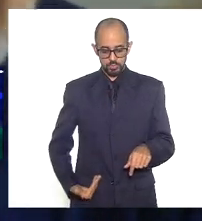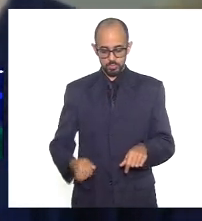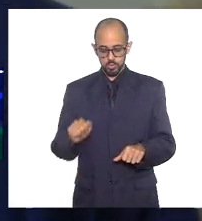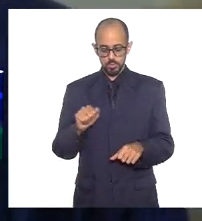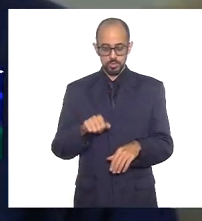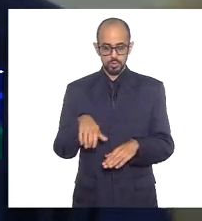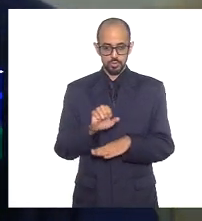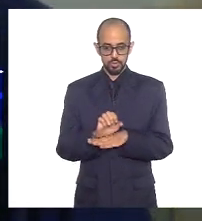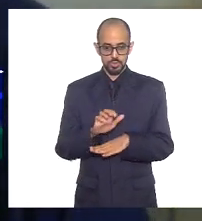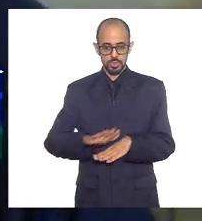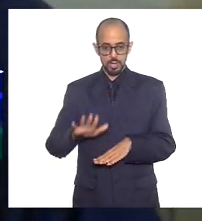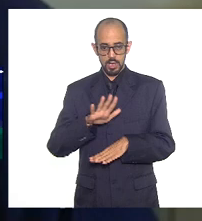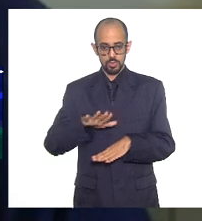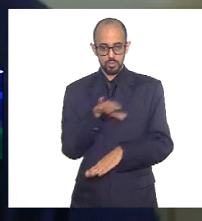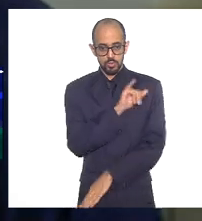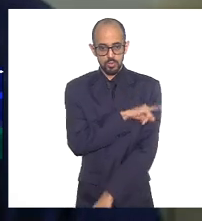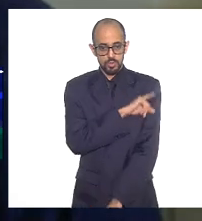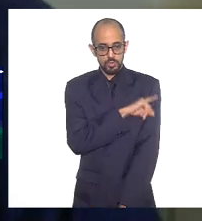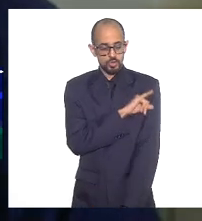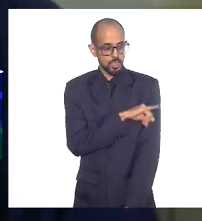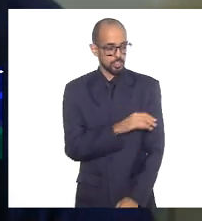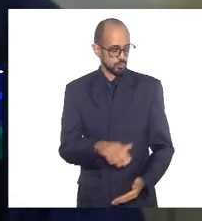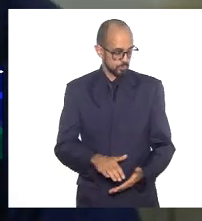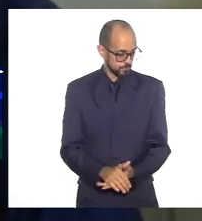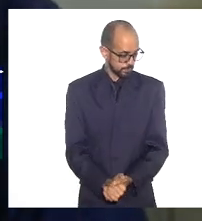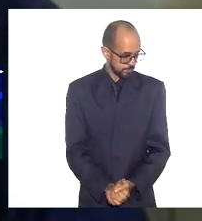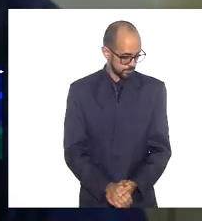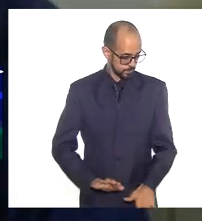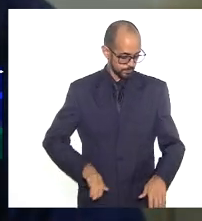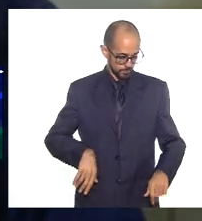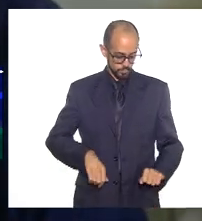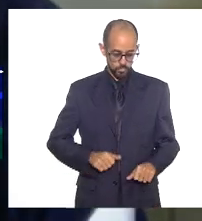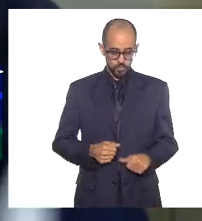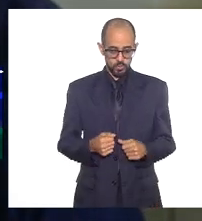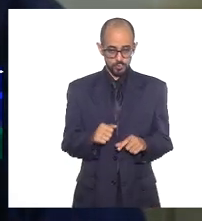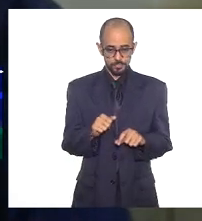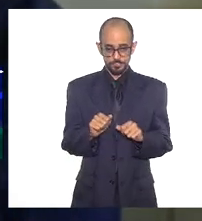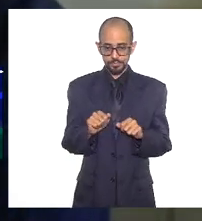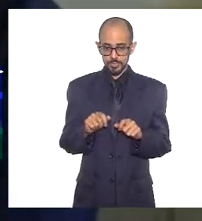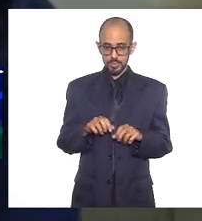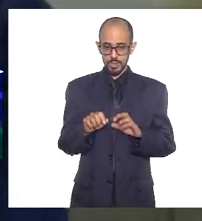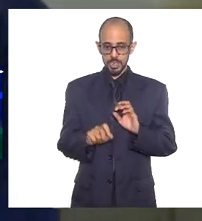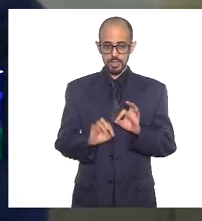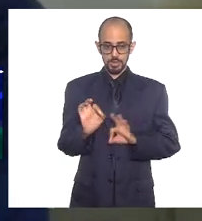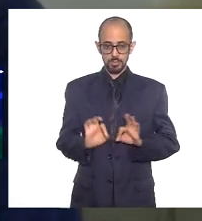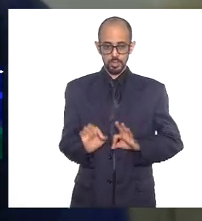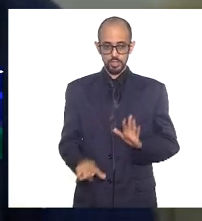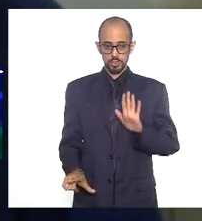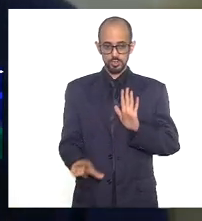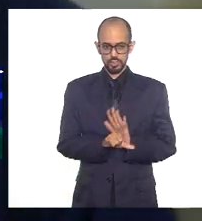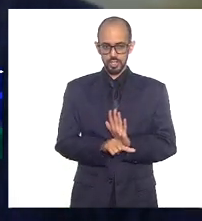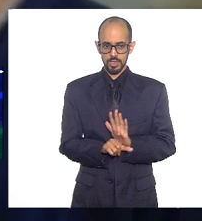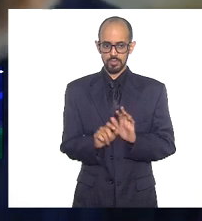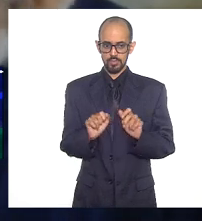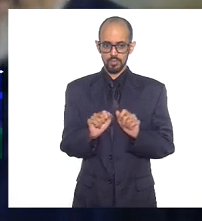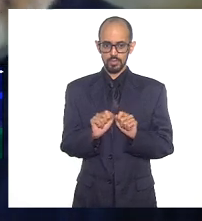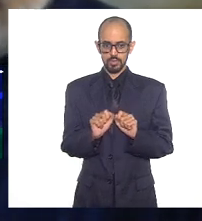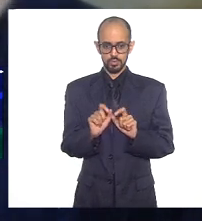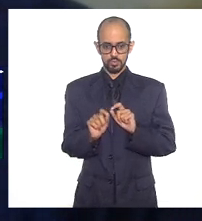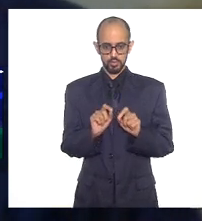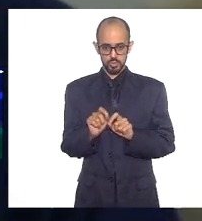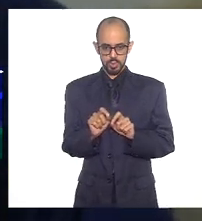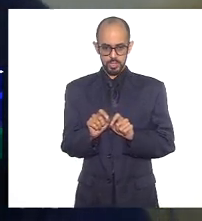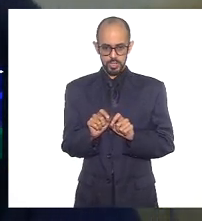estaduais no âmbito do estado do Rio de Janeiro o que fez esse projeto de lei deputada Marta Rocha ele